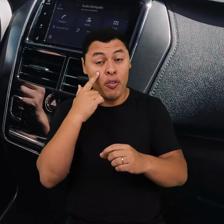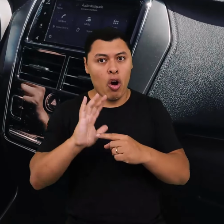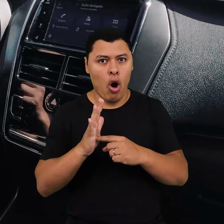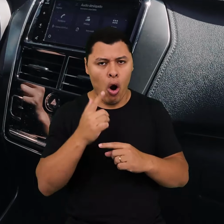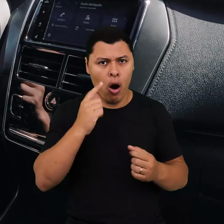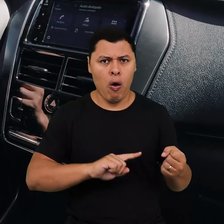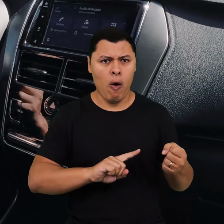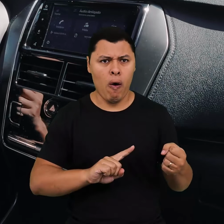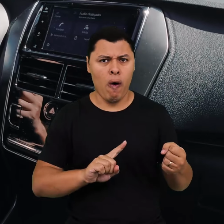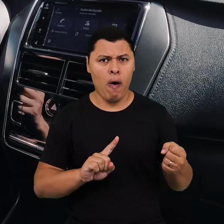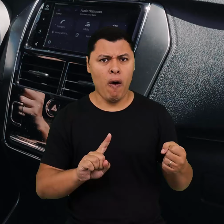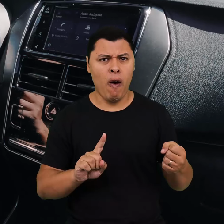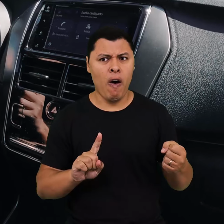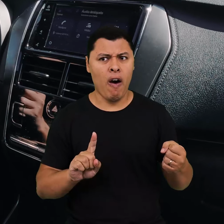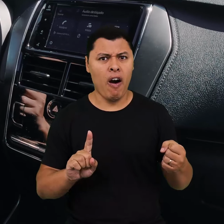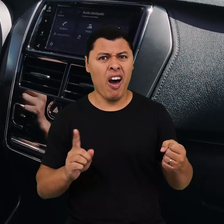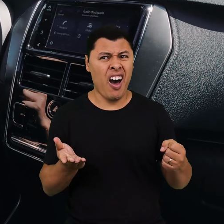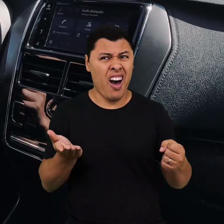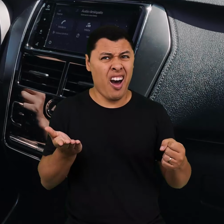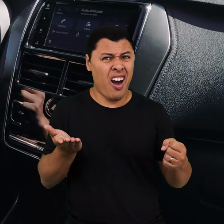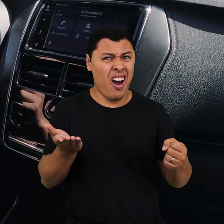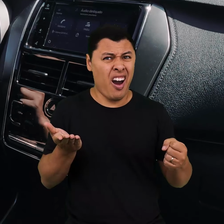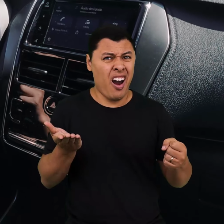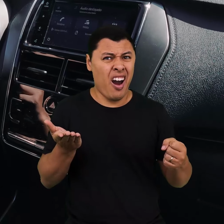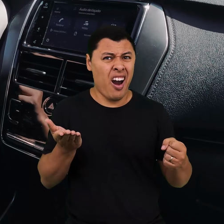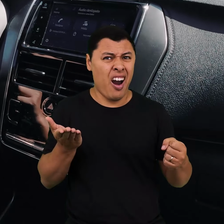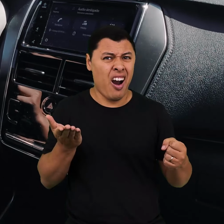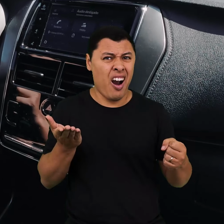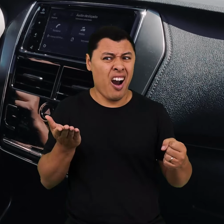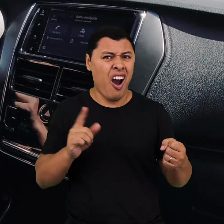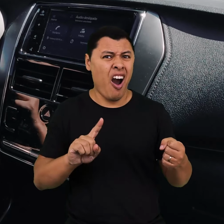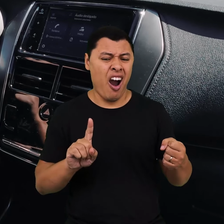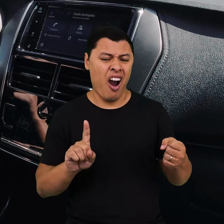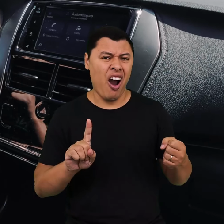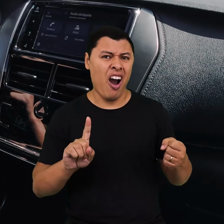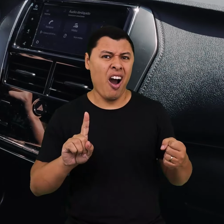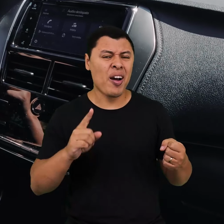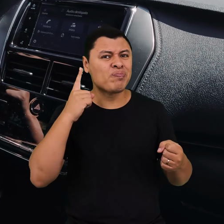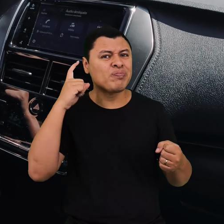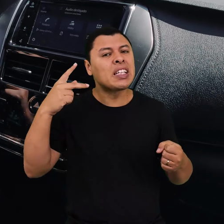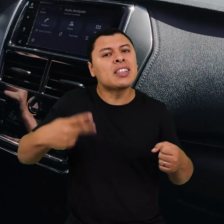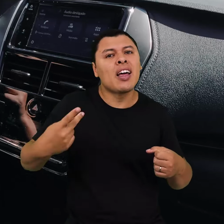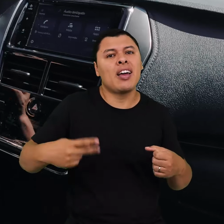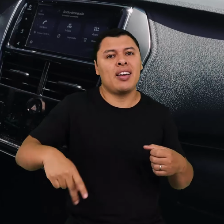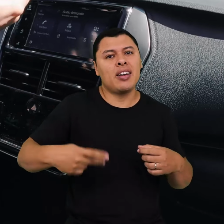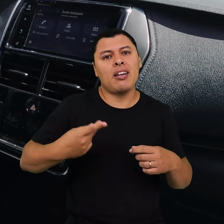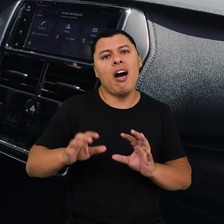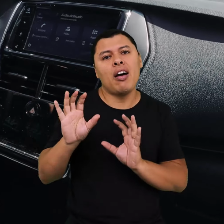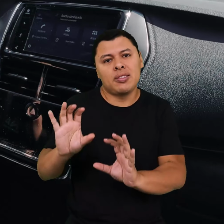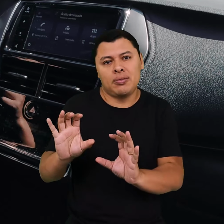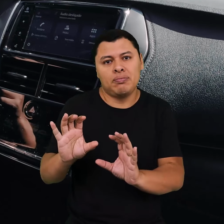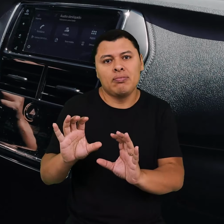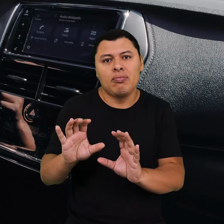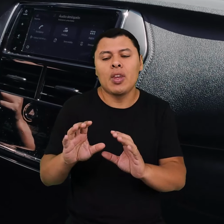agora, ele é bem presente. E é mais uma questão de reverberação do que